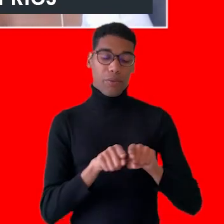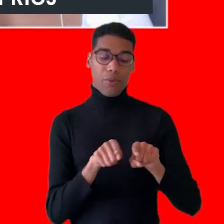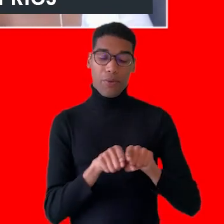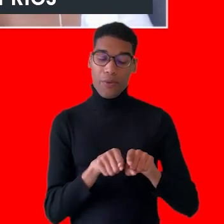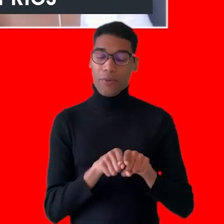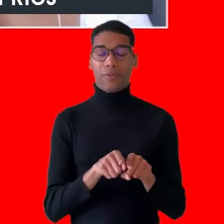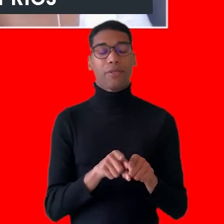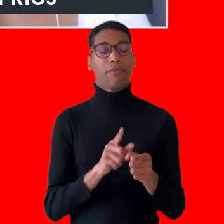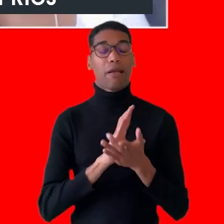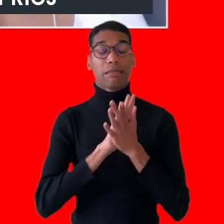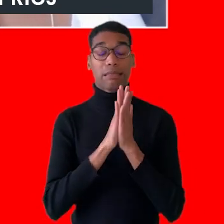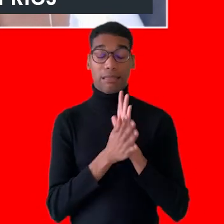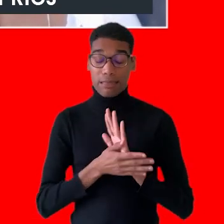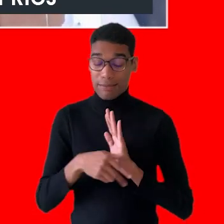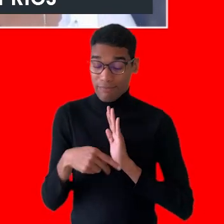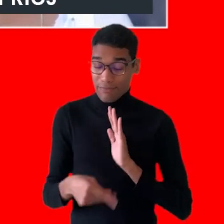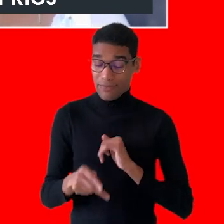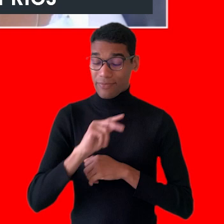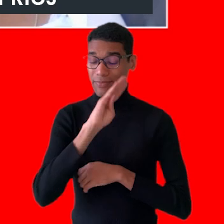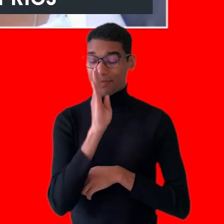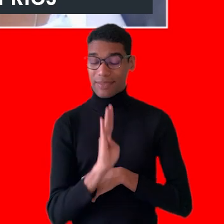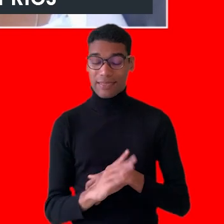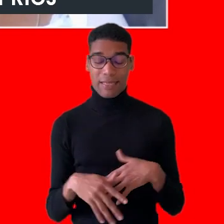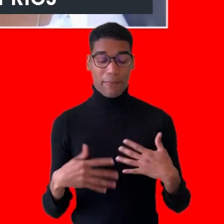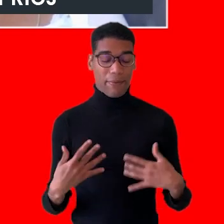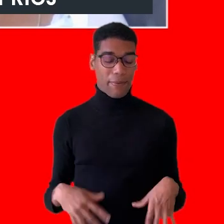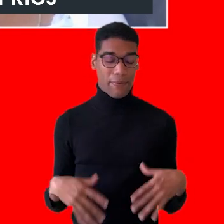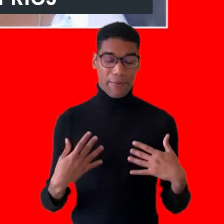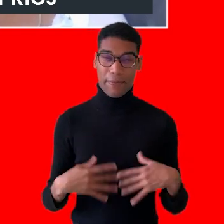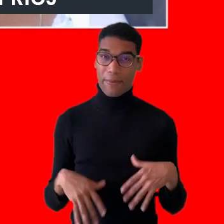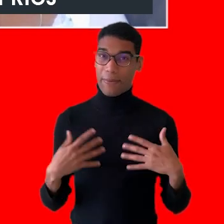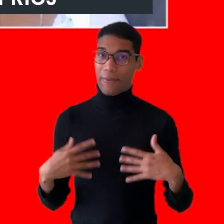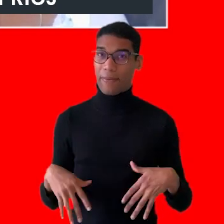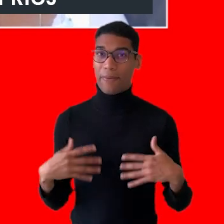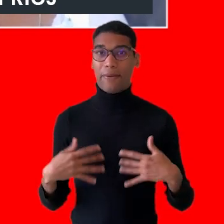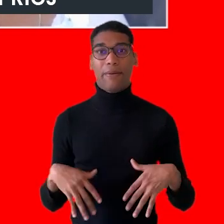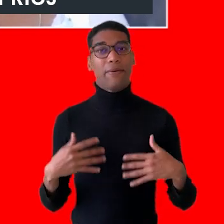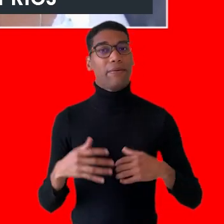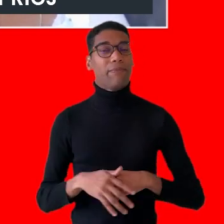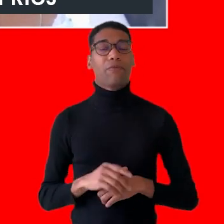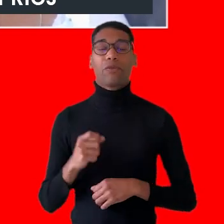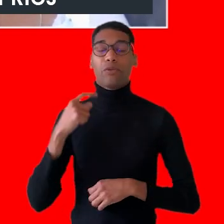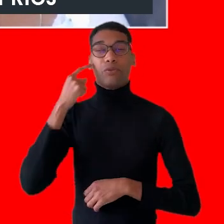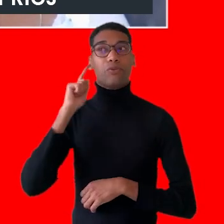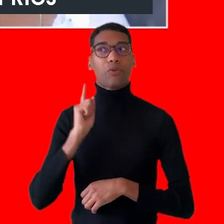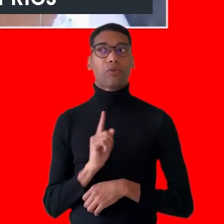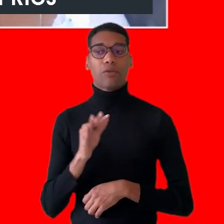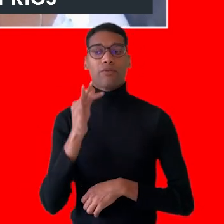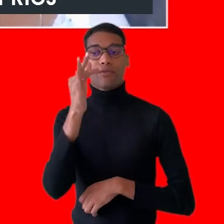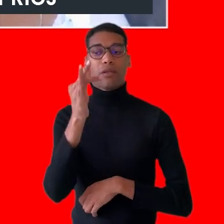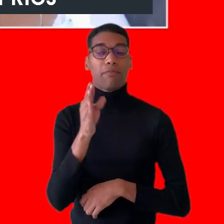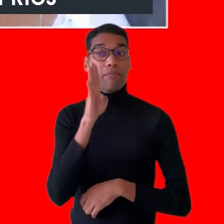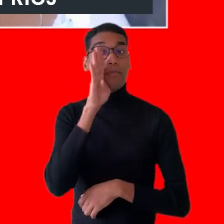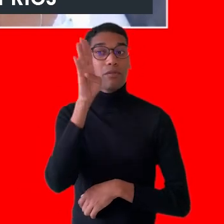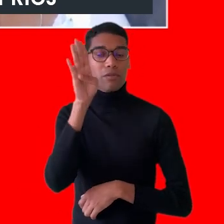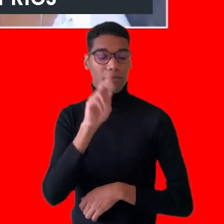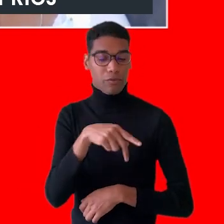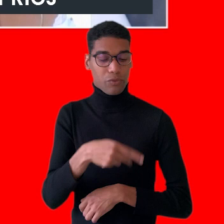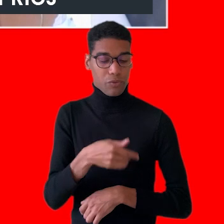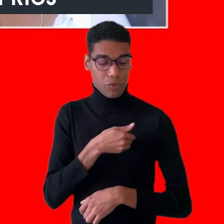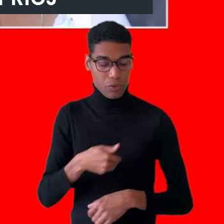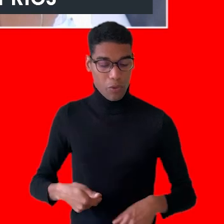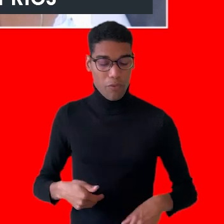racismo no nosso país é gigante, gigante, gigante. Eu não sei onde a gente vai parar, principalmente com esse